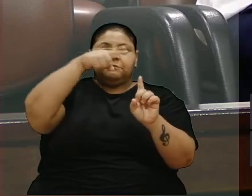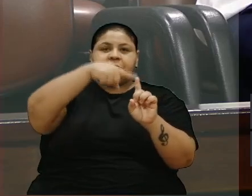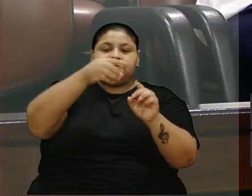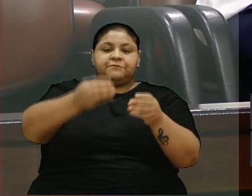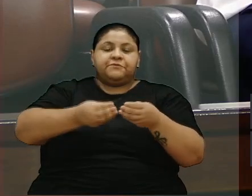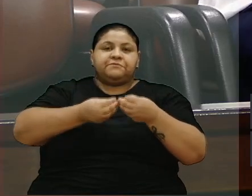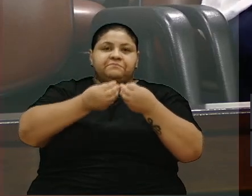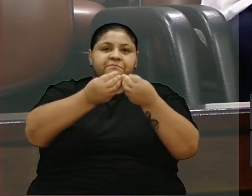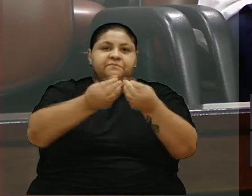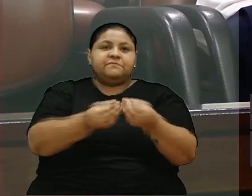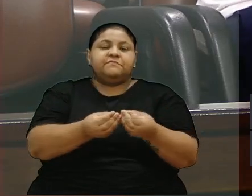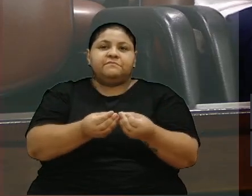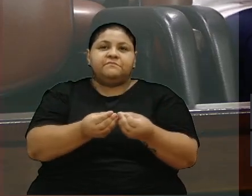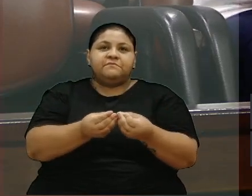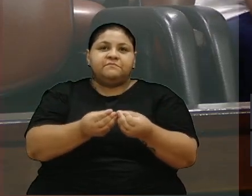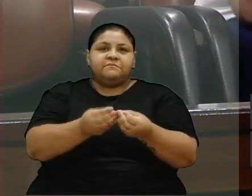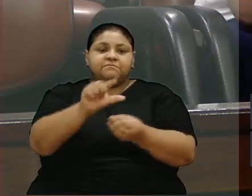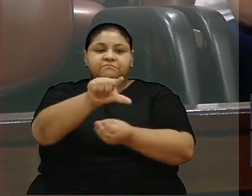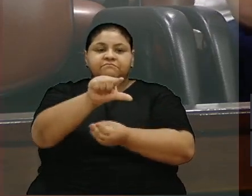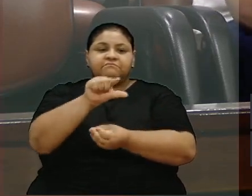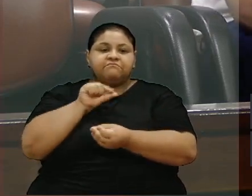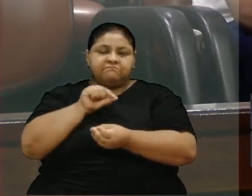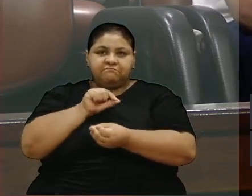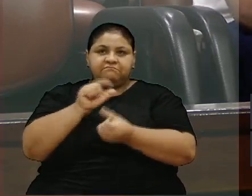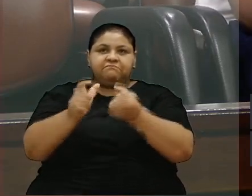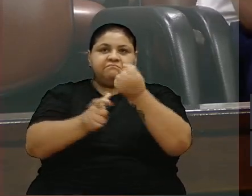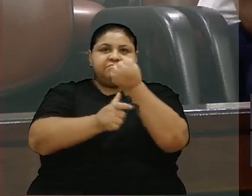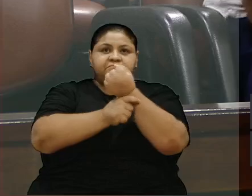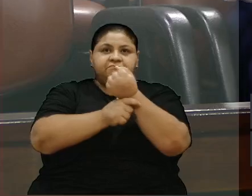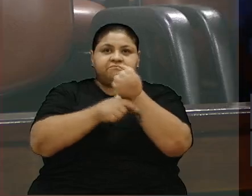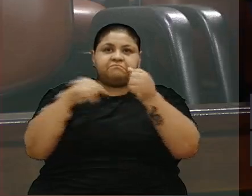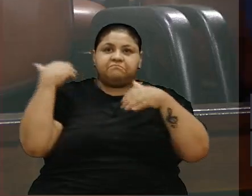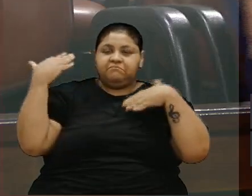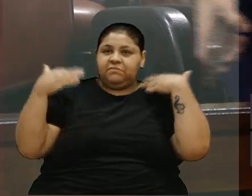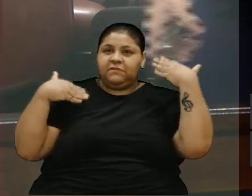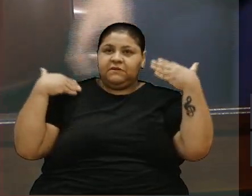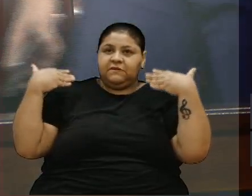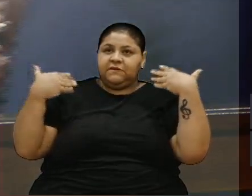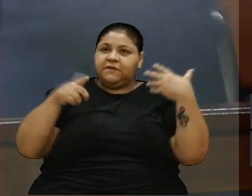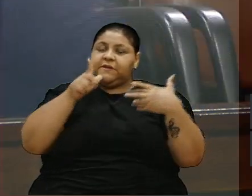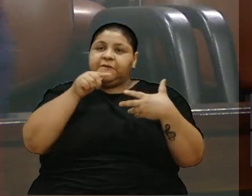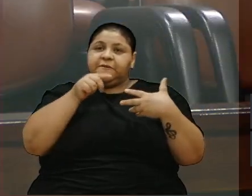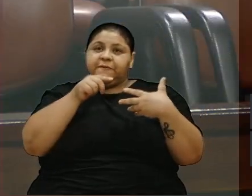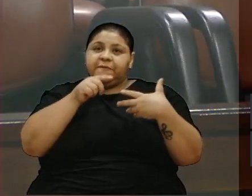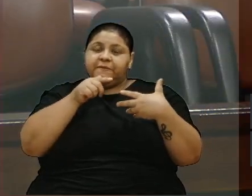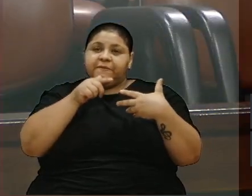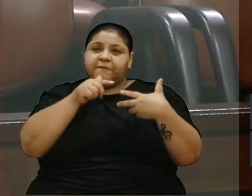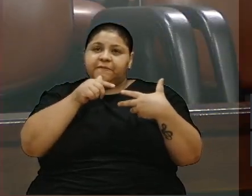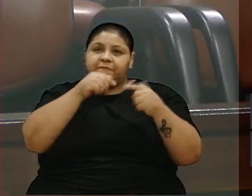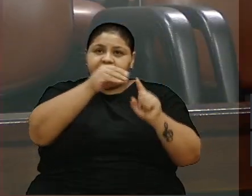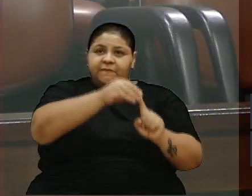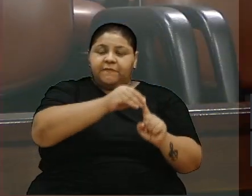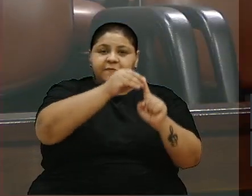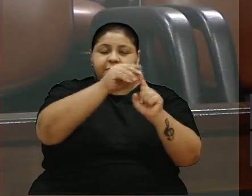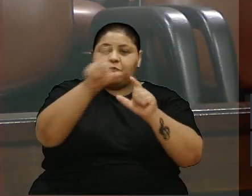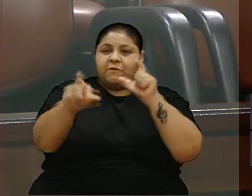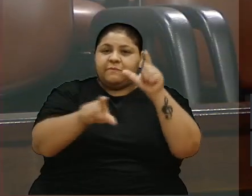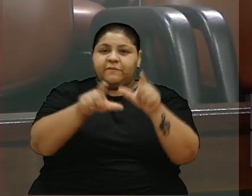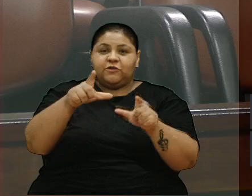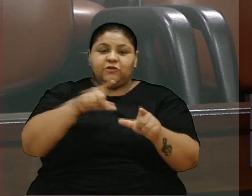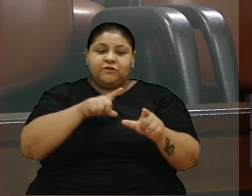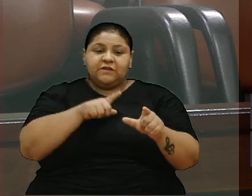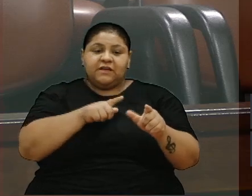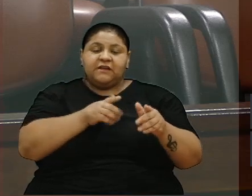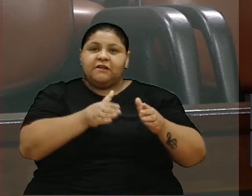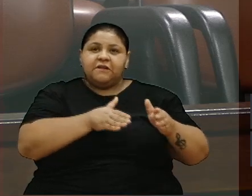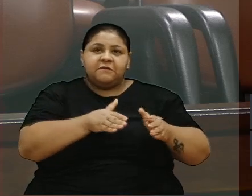oferecer uma alternativa segura de lazer aquático, especialmente para aqueles que não têm acesso